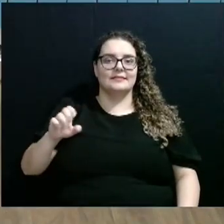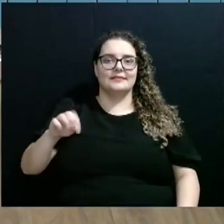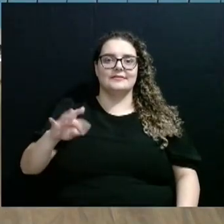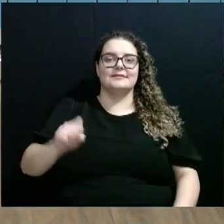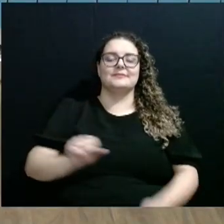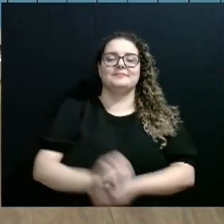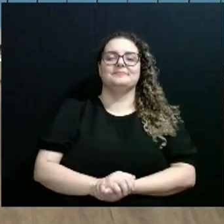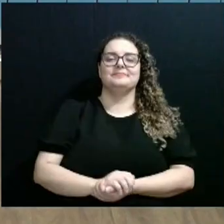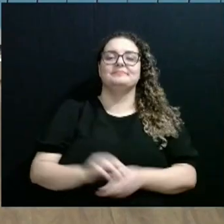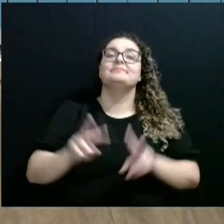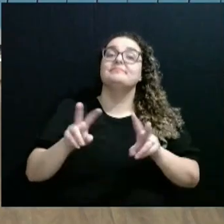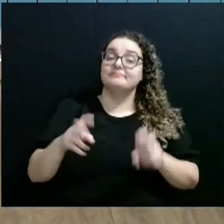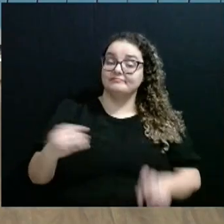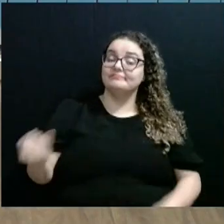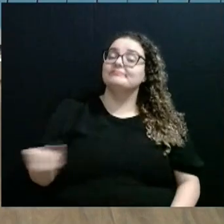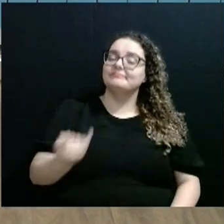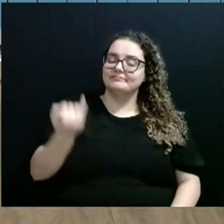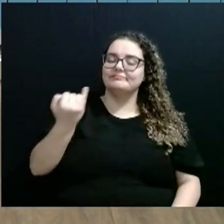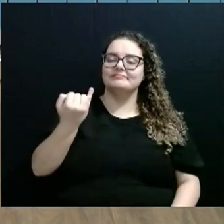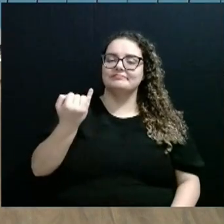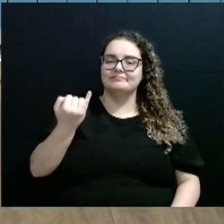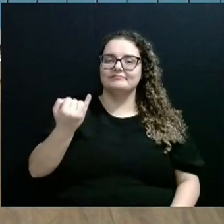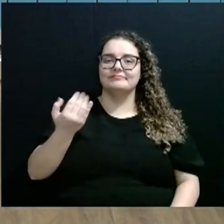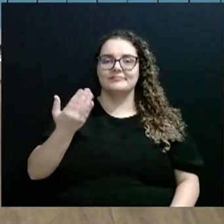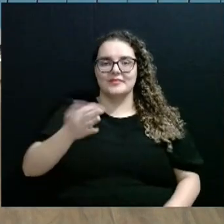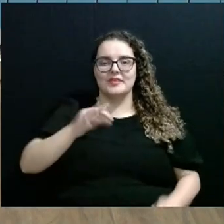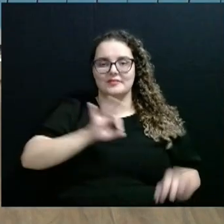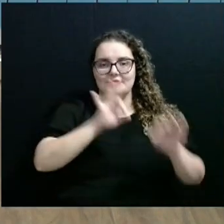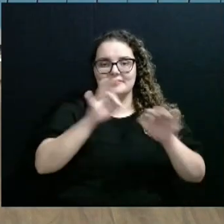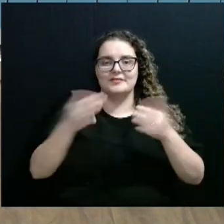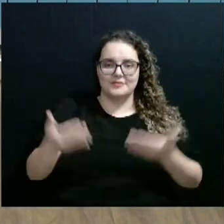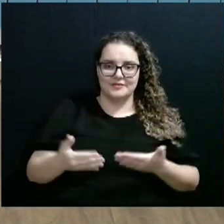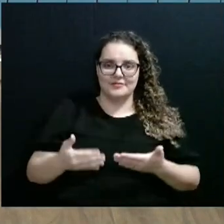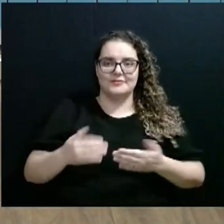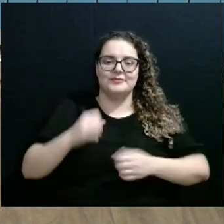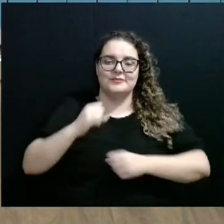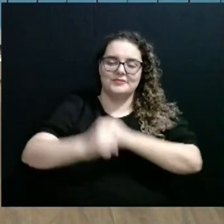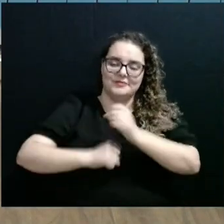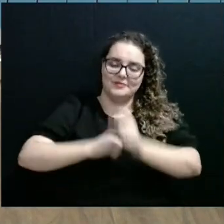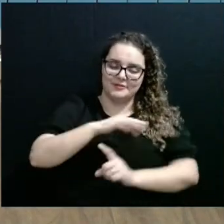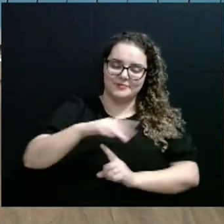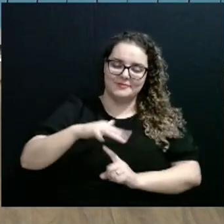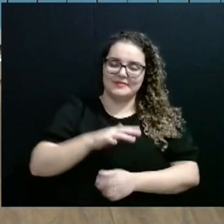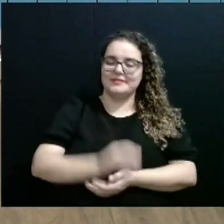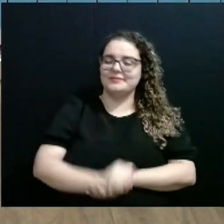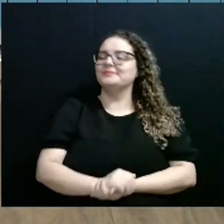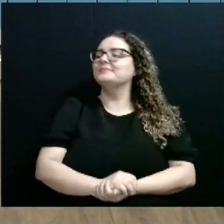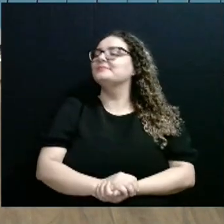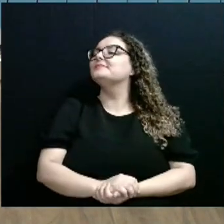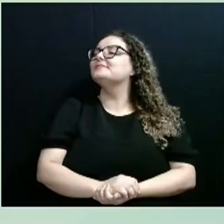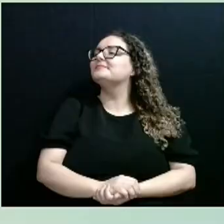tema importantíssimo e que você confere a partir de agora no Giro Ambiental.